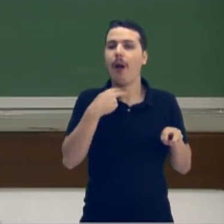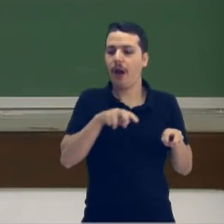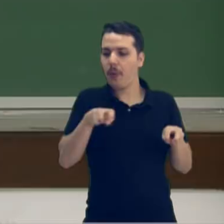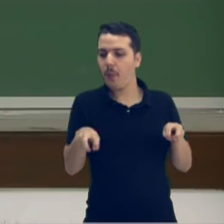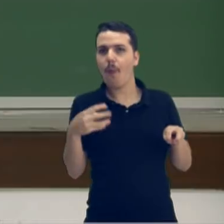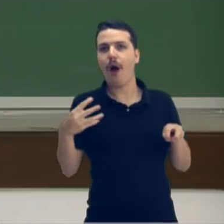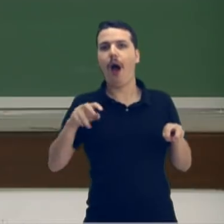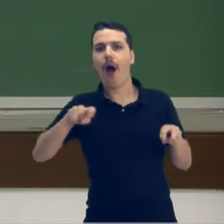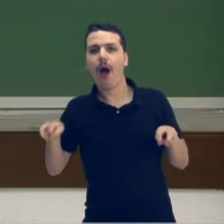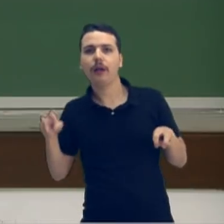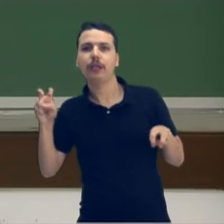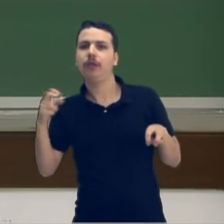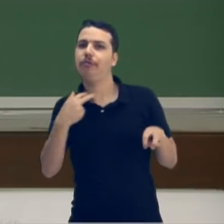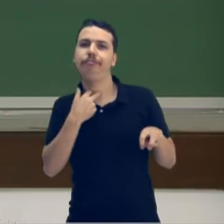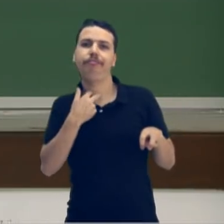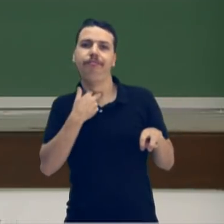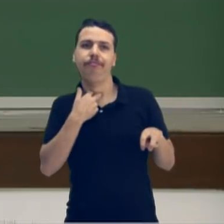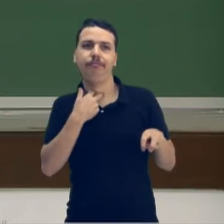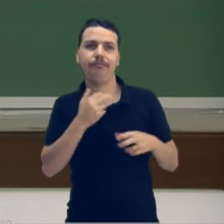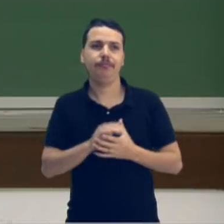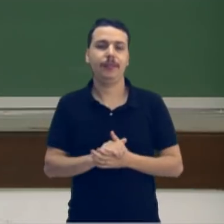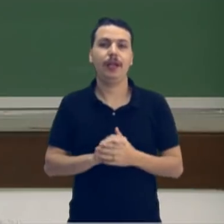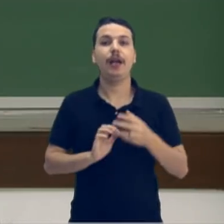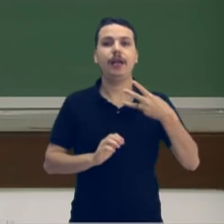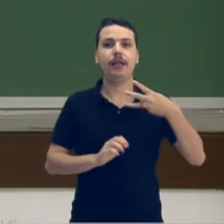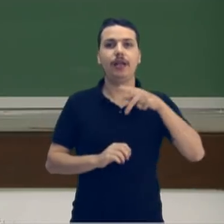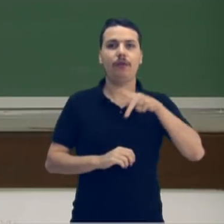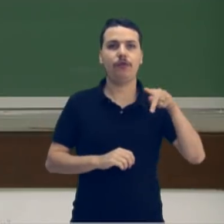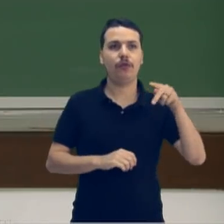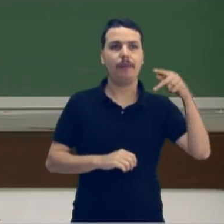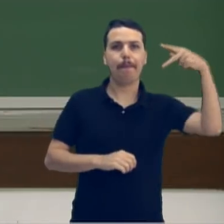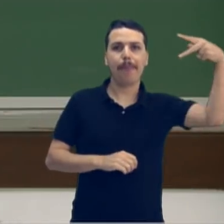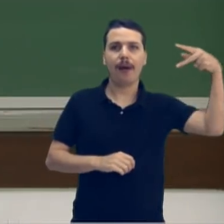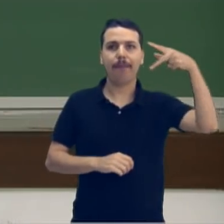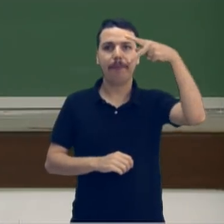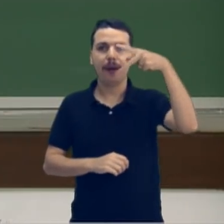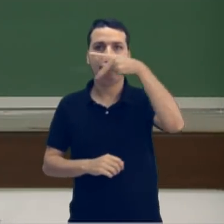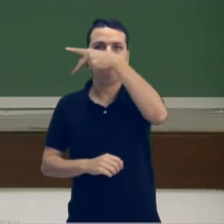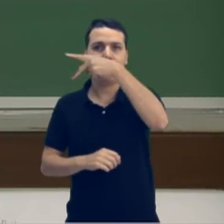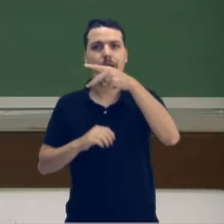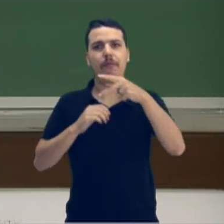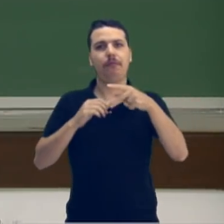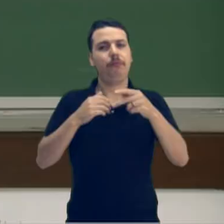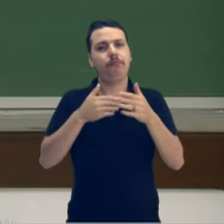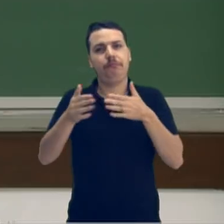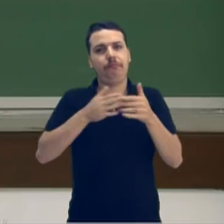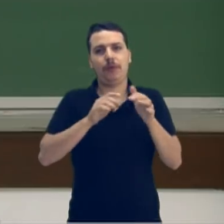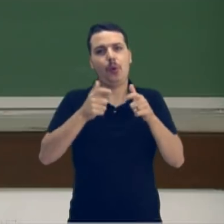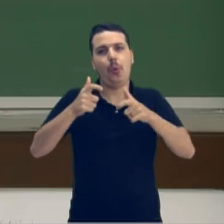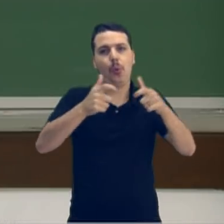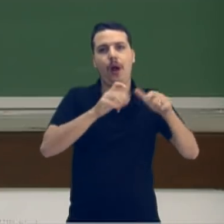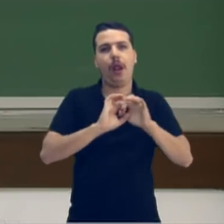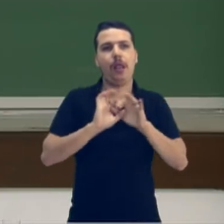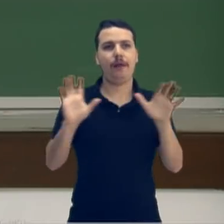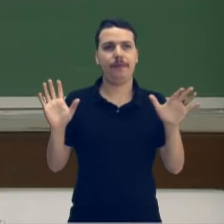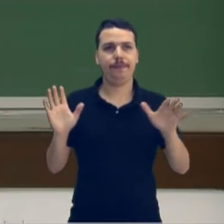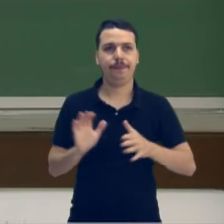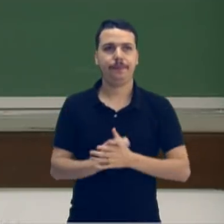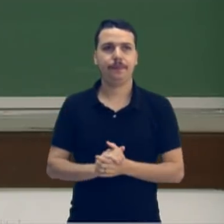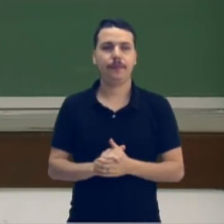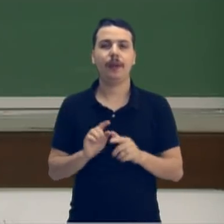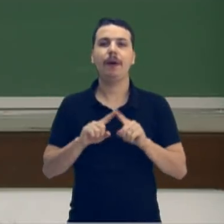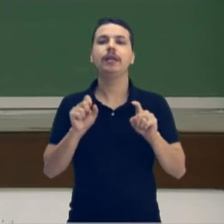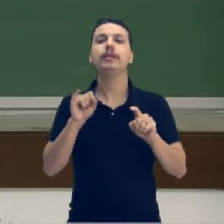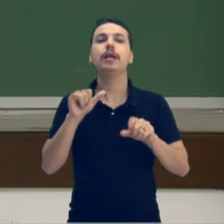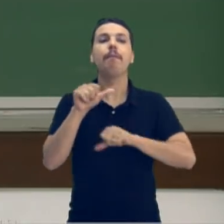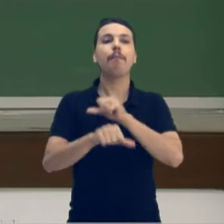usar. Então, vamos adiante. E os 3 professores estão aleatórios, eles não estavam na condicional. Agora, se eu inverter a